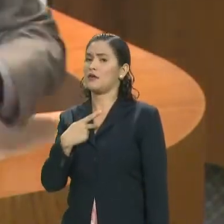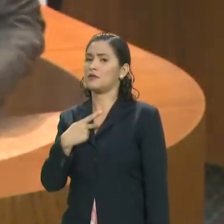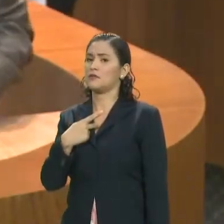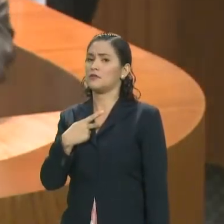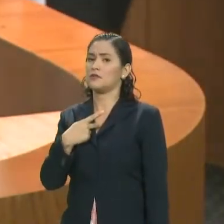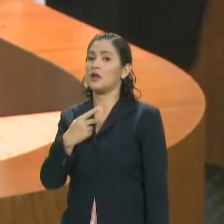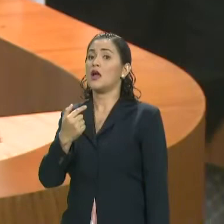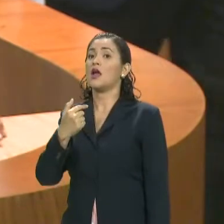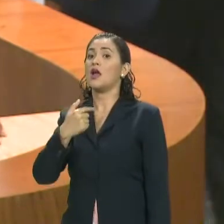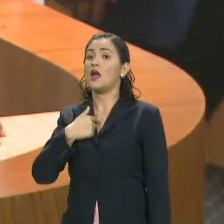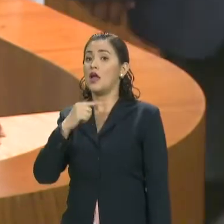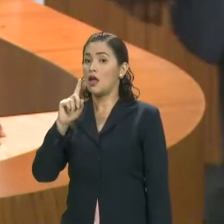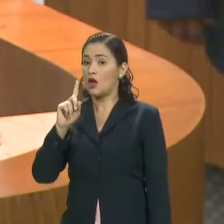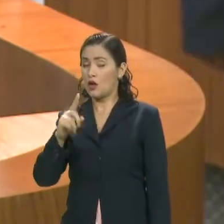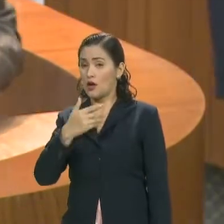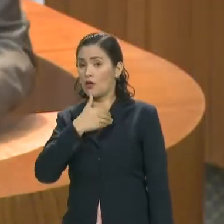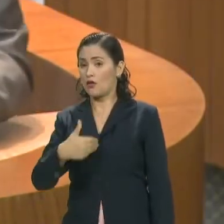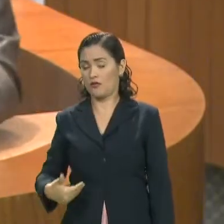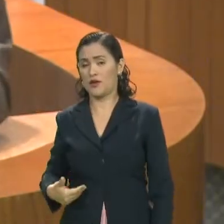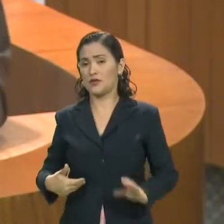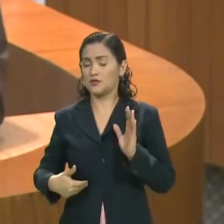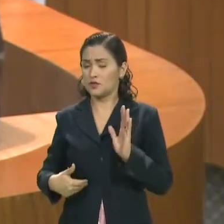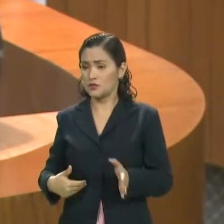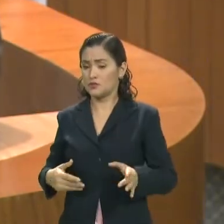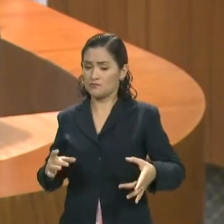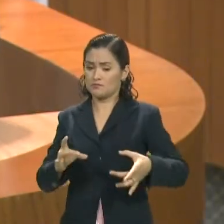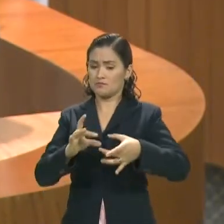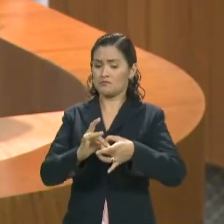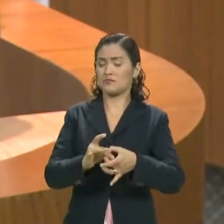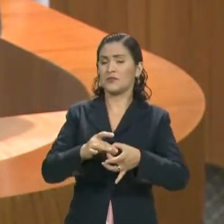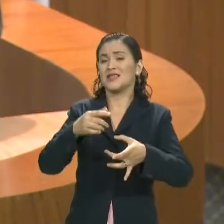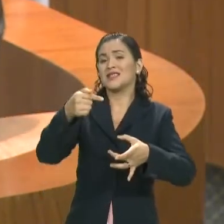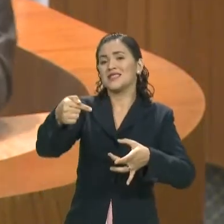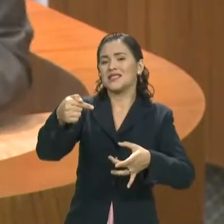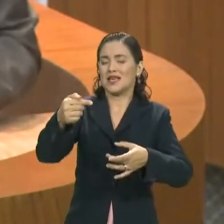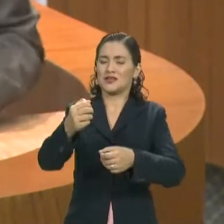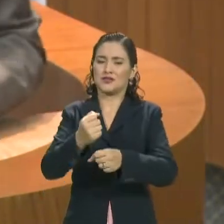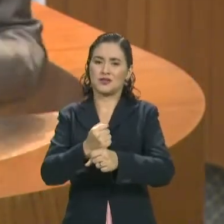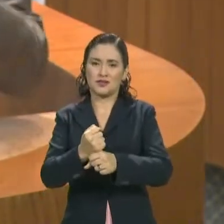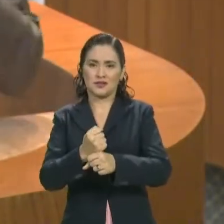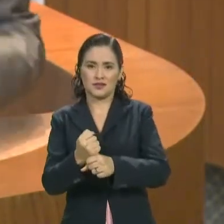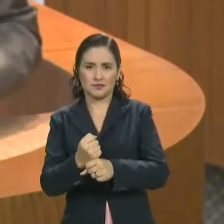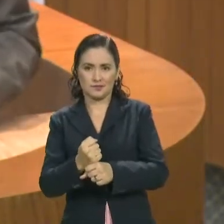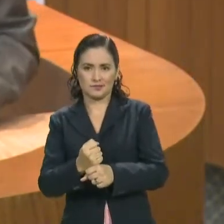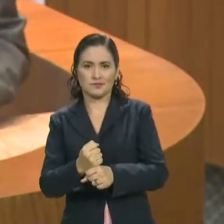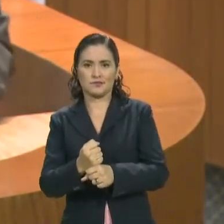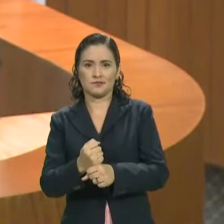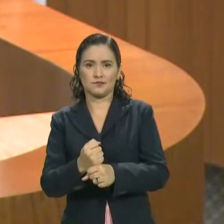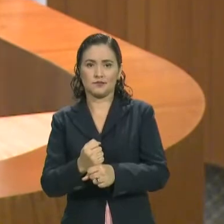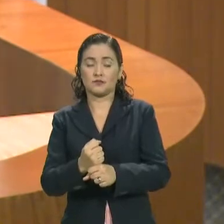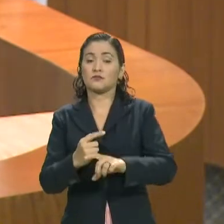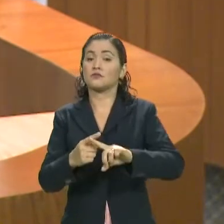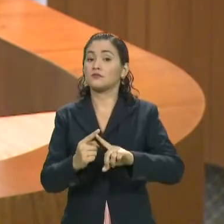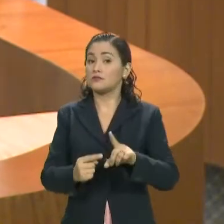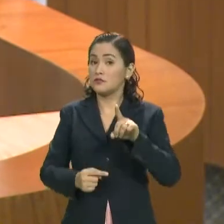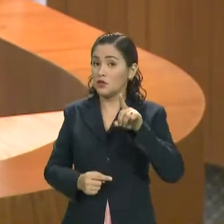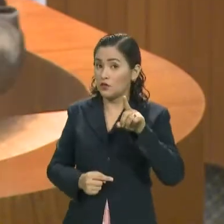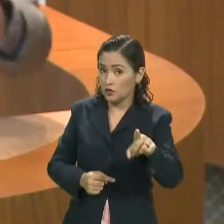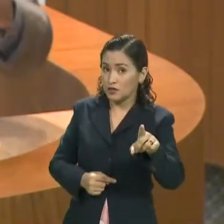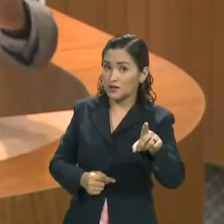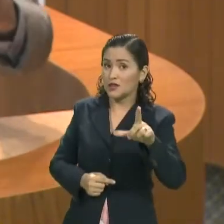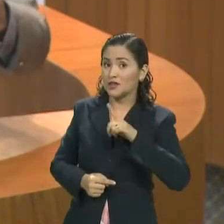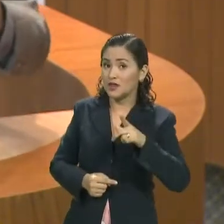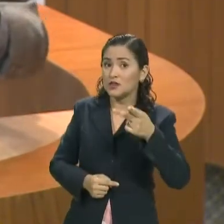há 7 anos na base do governo. Agora, eu acho que Vossa Excelência também tem sua convicção política.